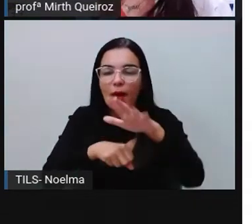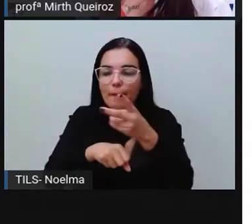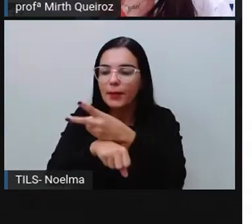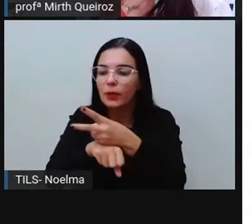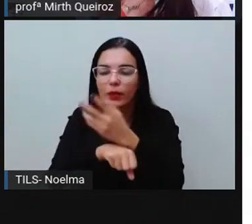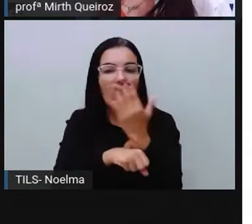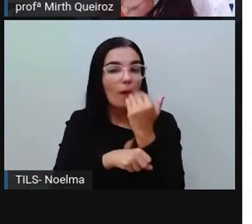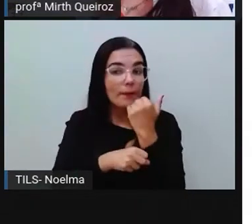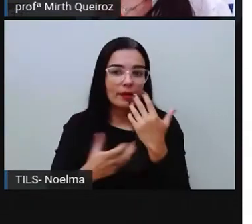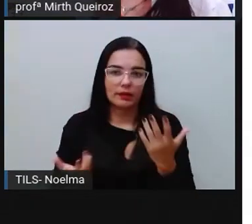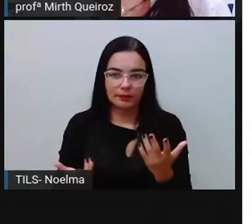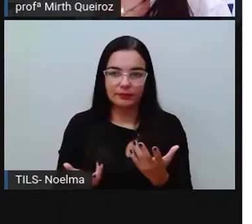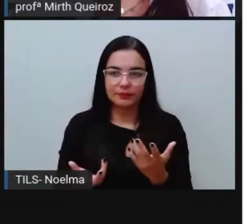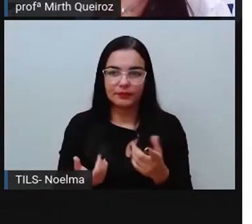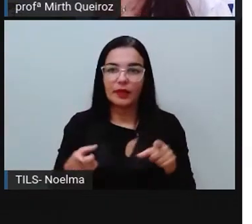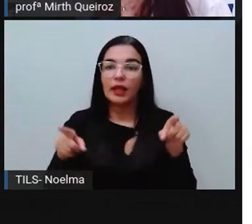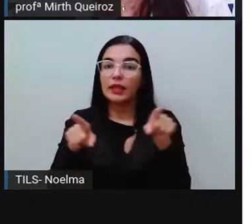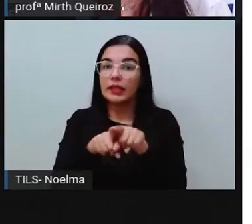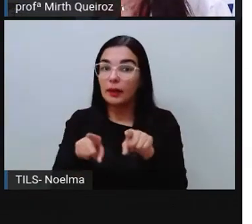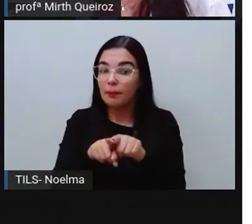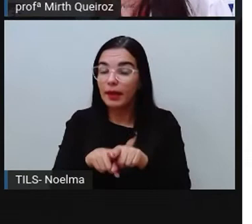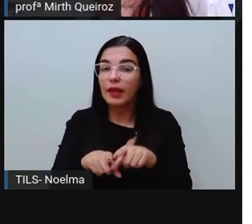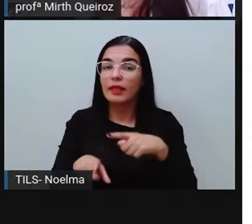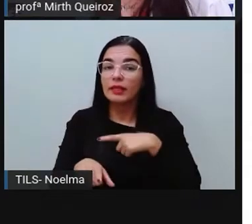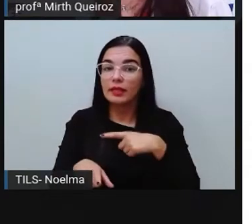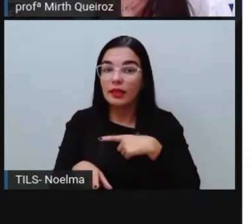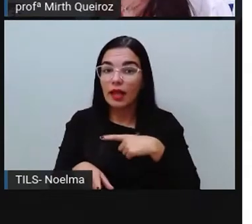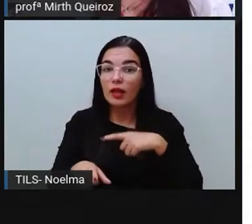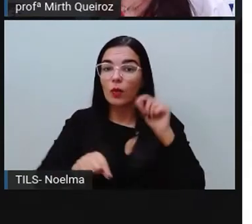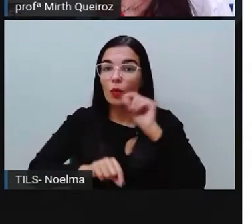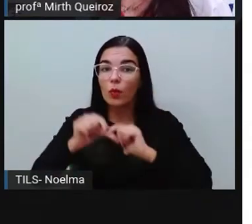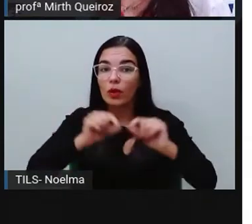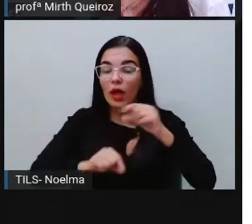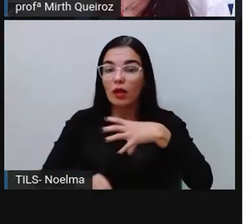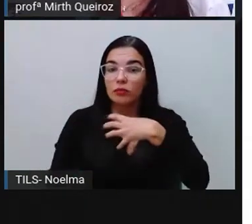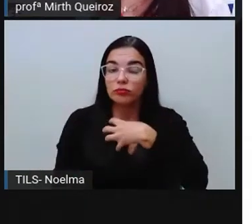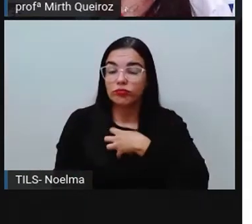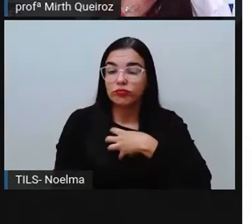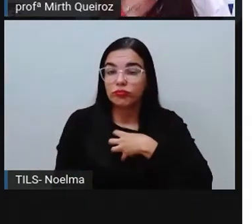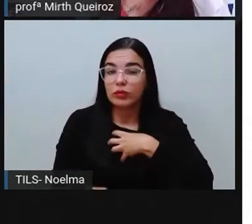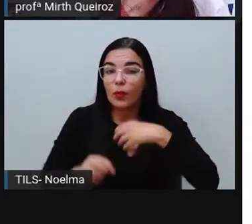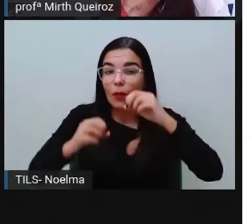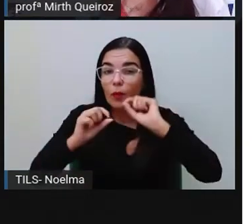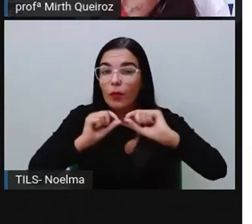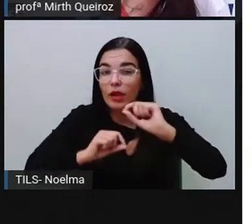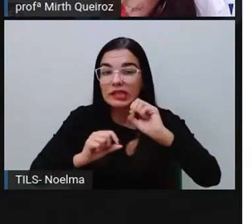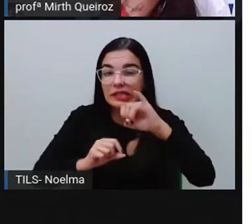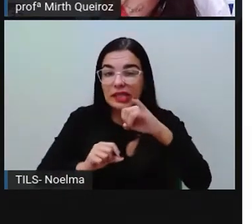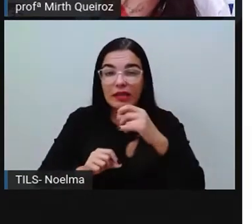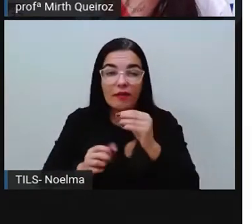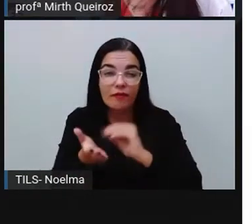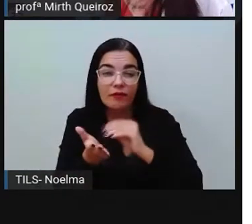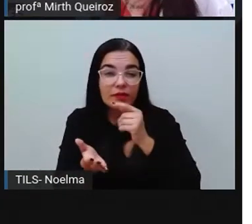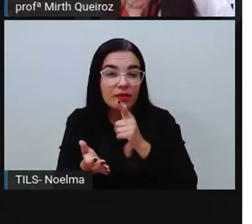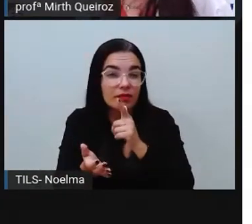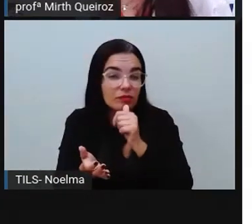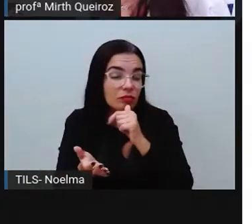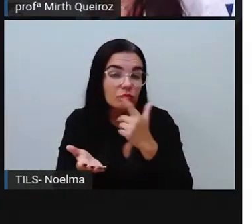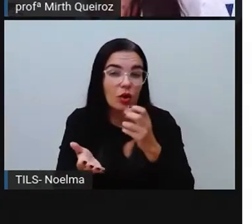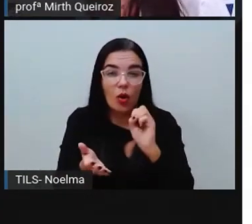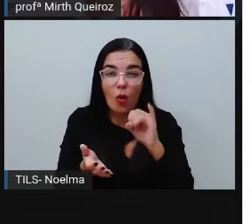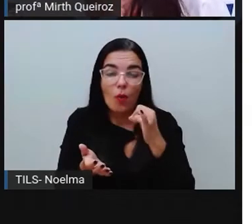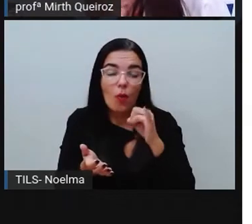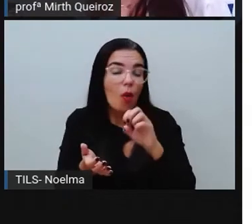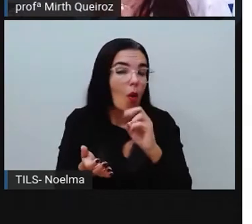Possuem comportamentos migratórios, ou seja, em período de muita seca, eles se retiram daquele local e vão